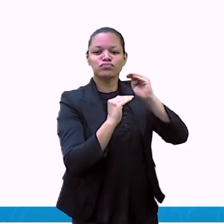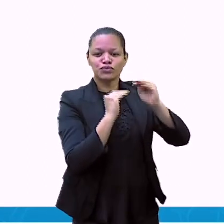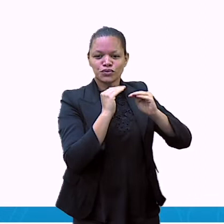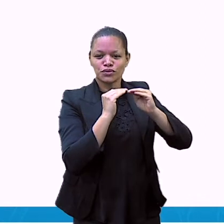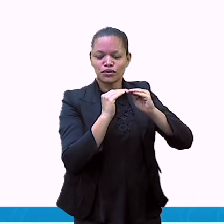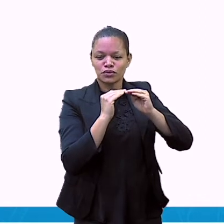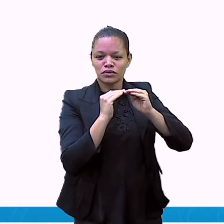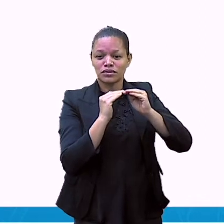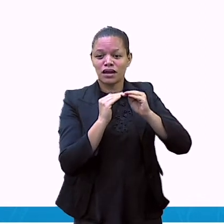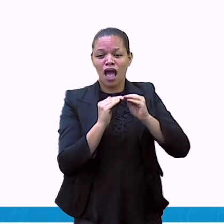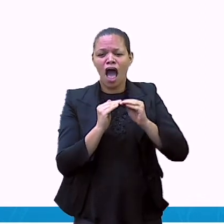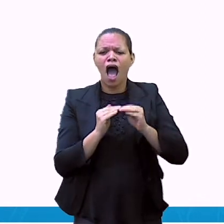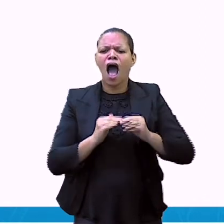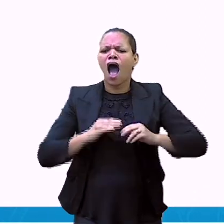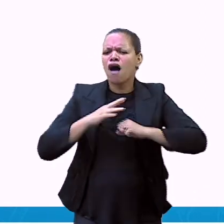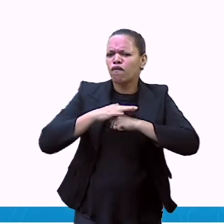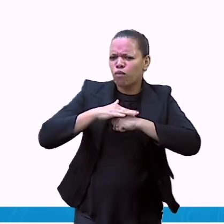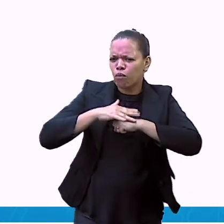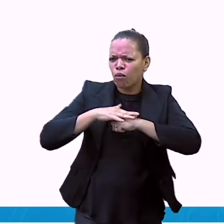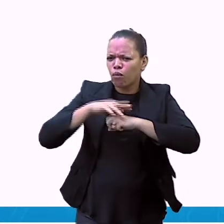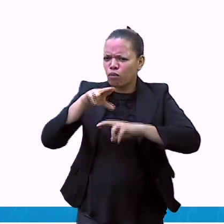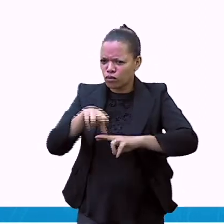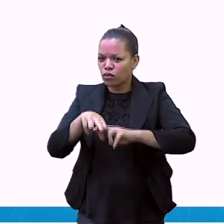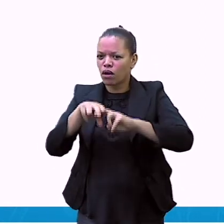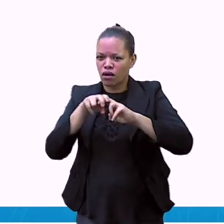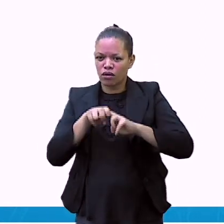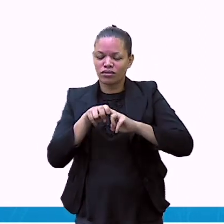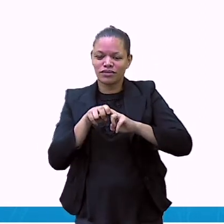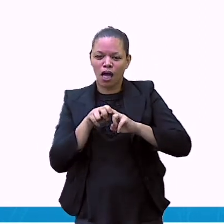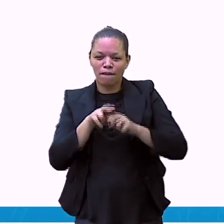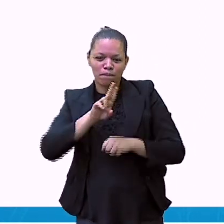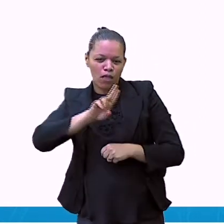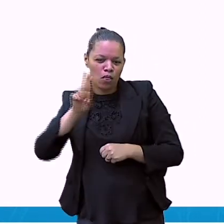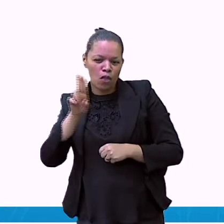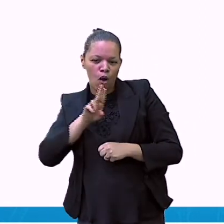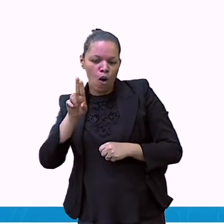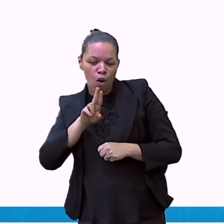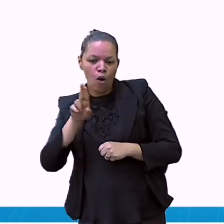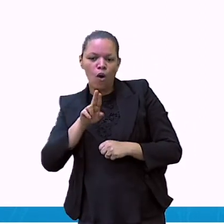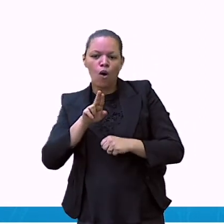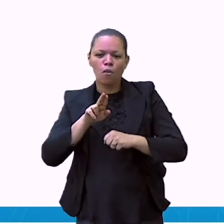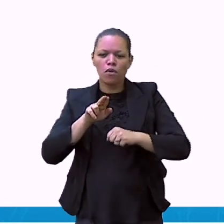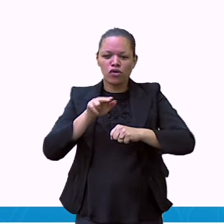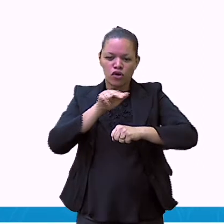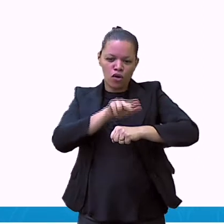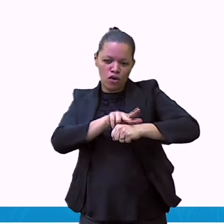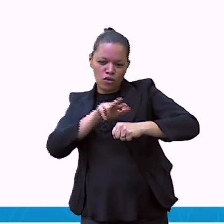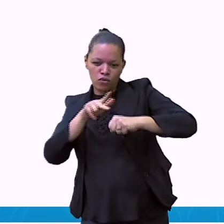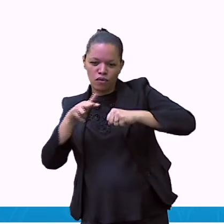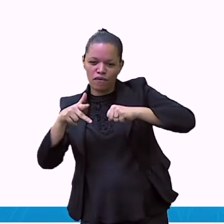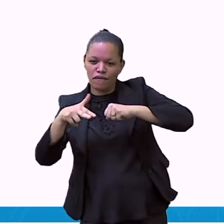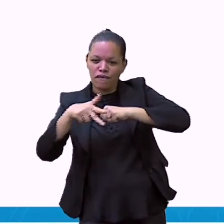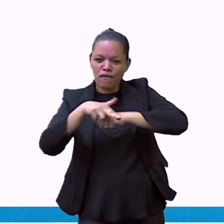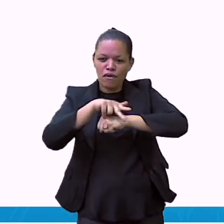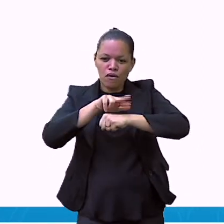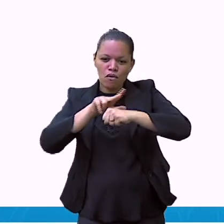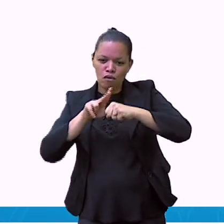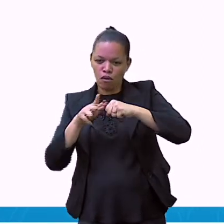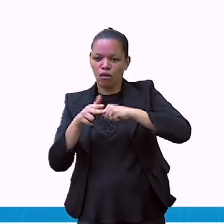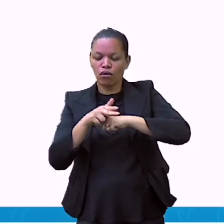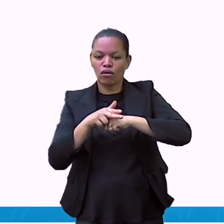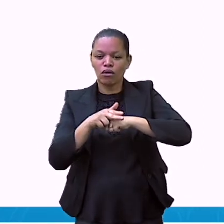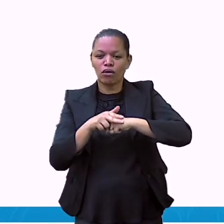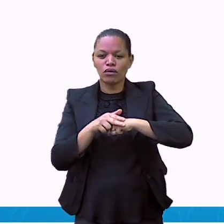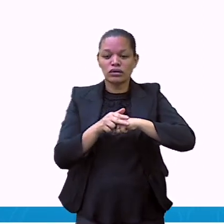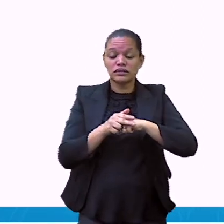viroses. Entre elas, podemos citar a poliomielite, a dengue, a